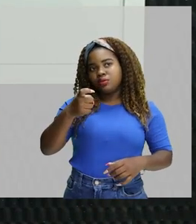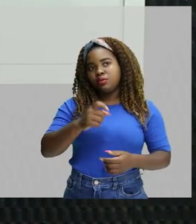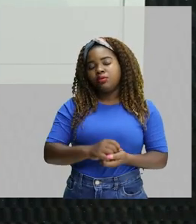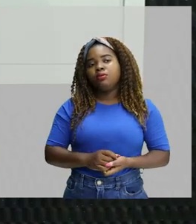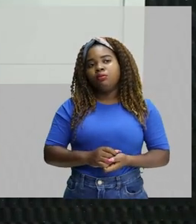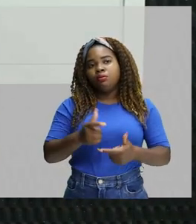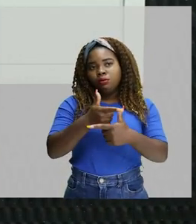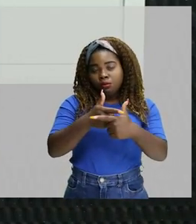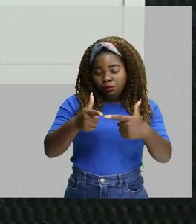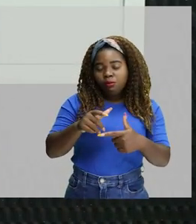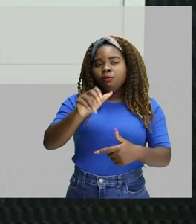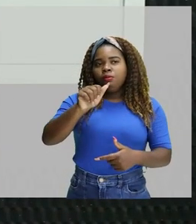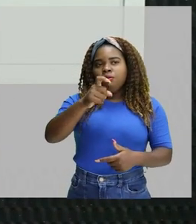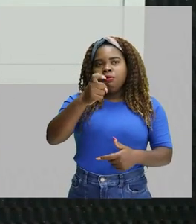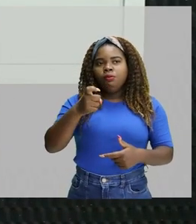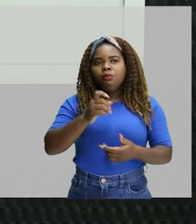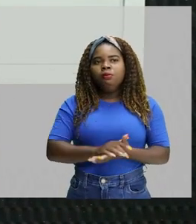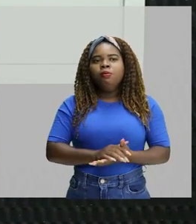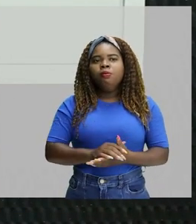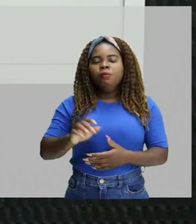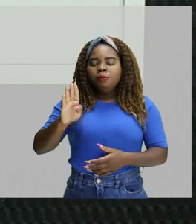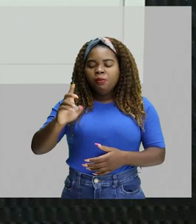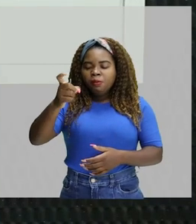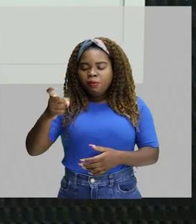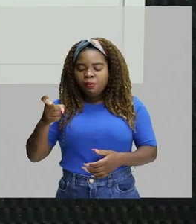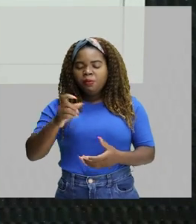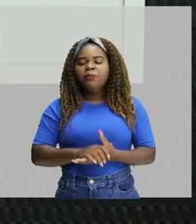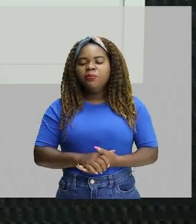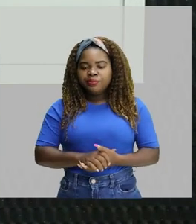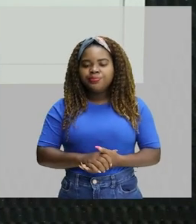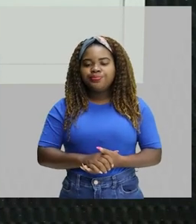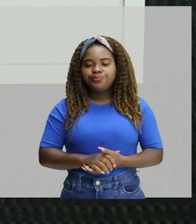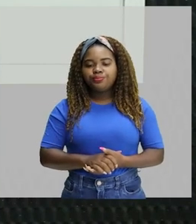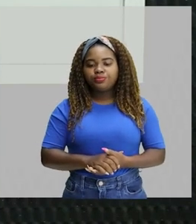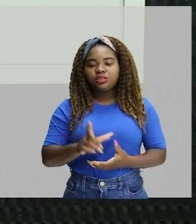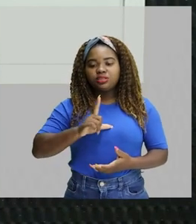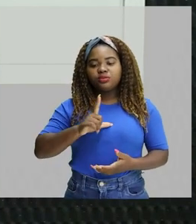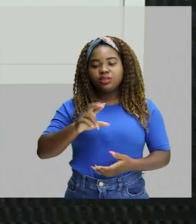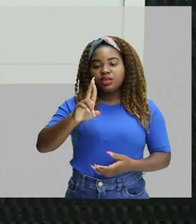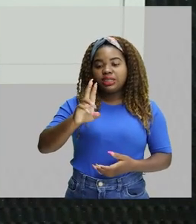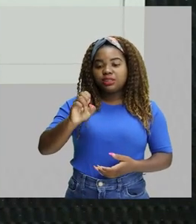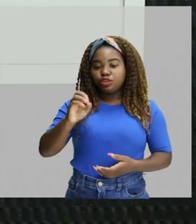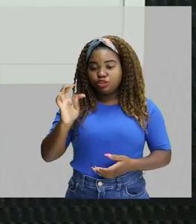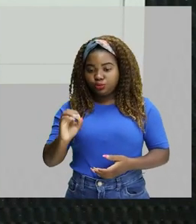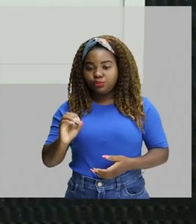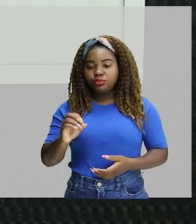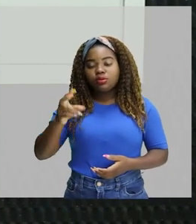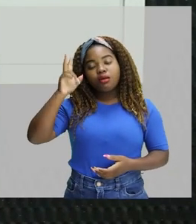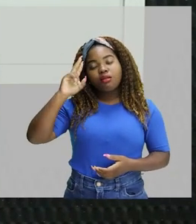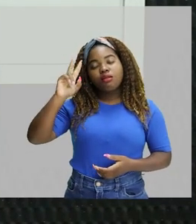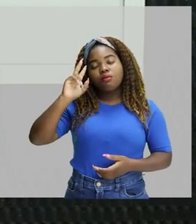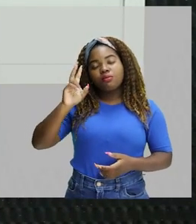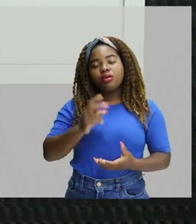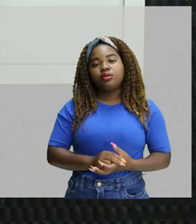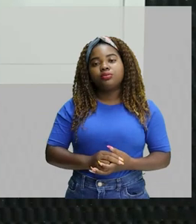ele dividiu o polinômio AX pelo polinômio BX ele deu um quociente E sobrou o resto ora você tem que lembrar